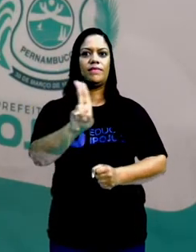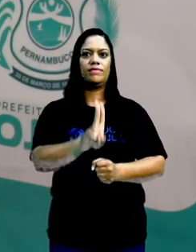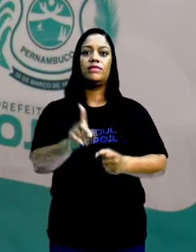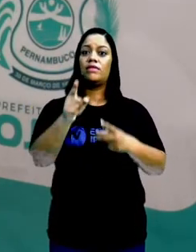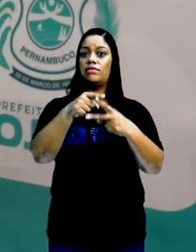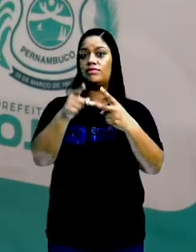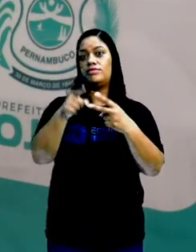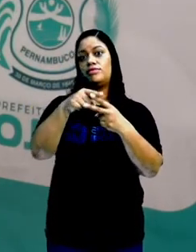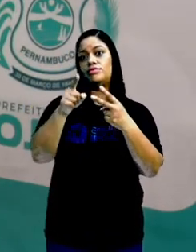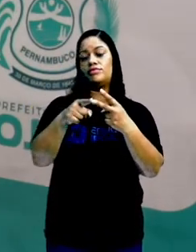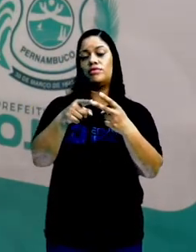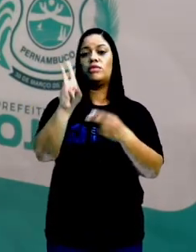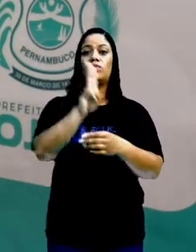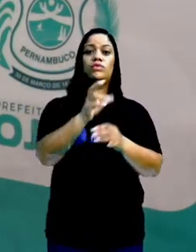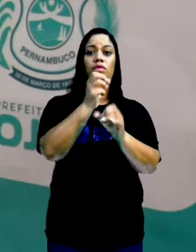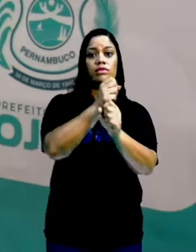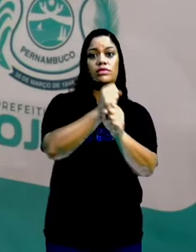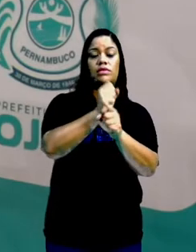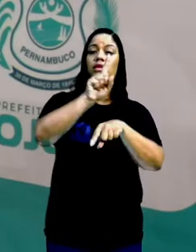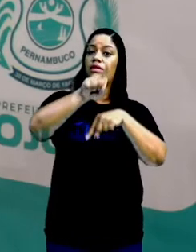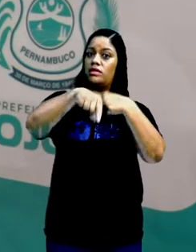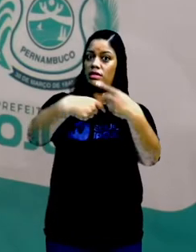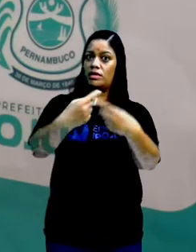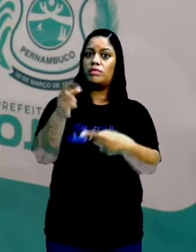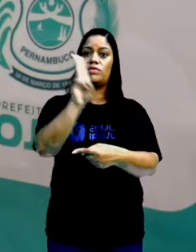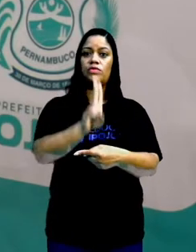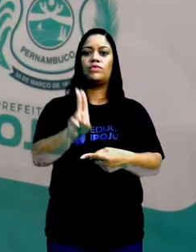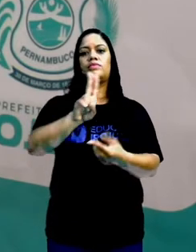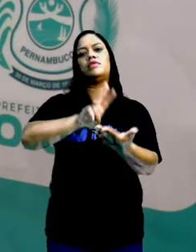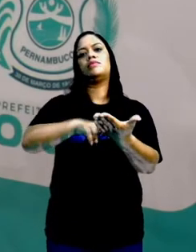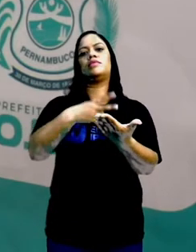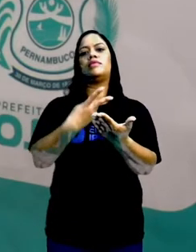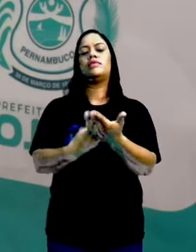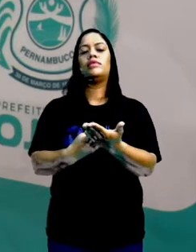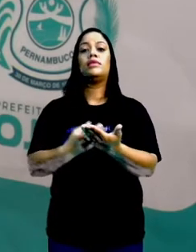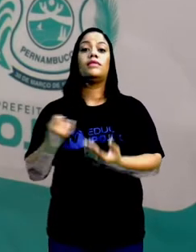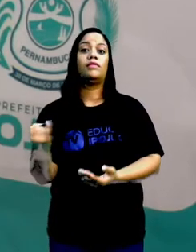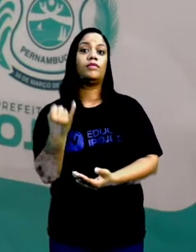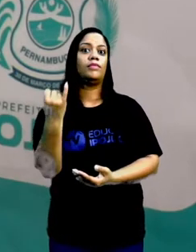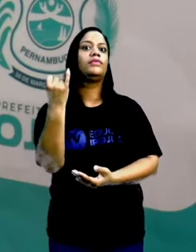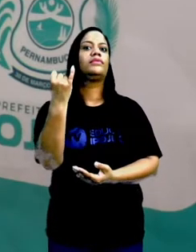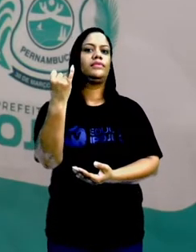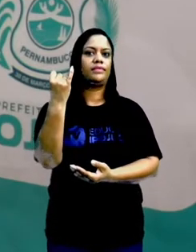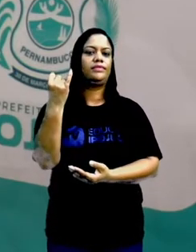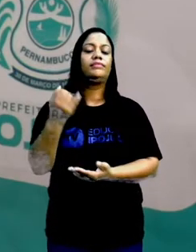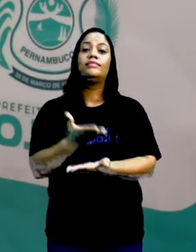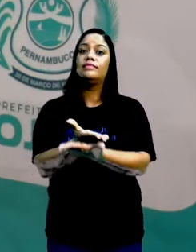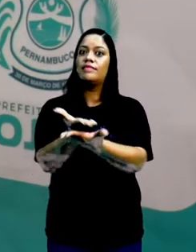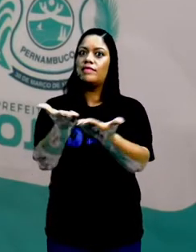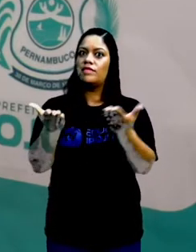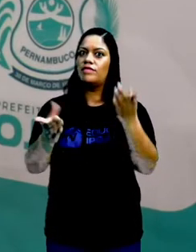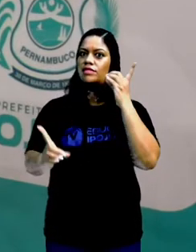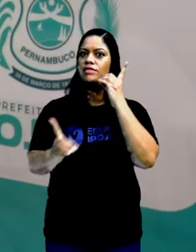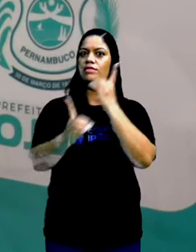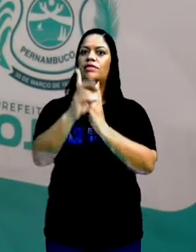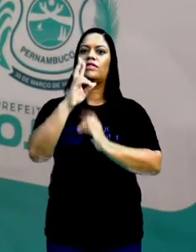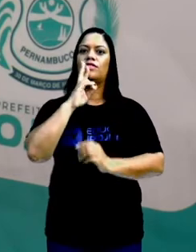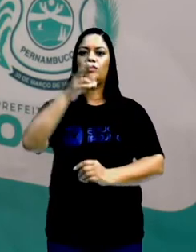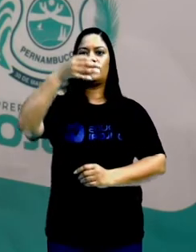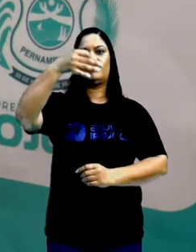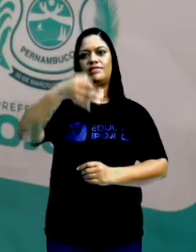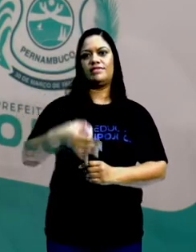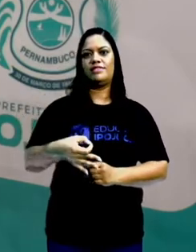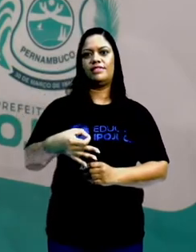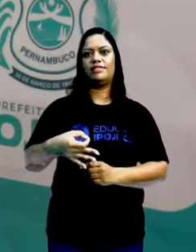dois. Usa a adição, depois usa a multiplicação. Importante, sabe o que é? É que você chegue ao resultado